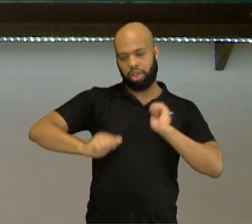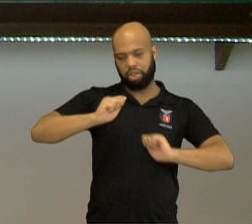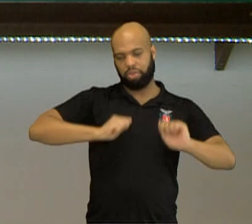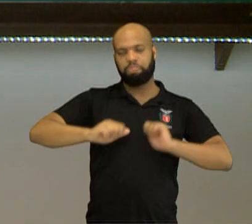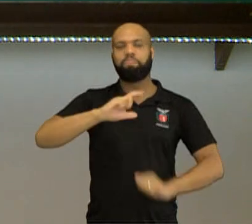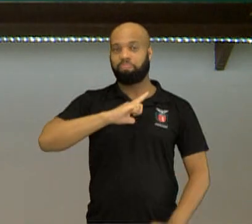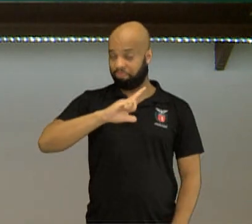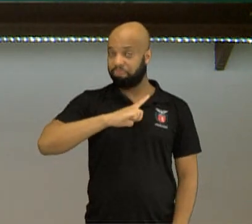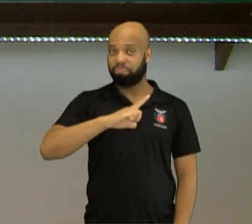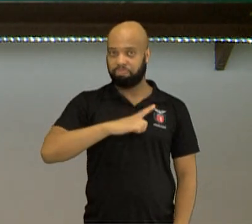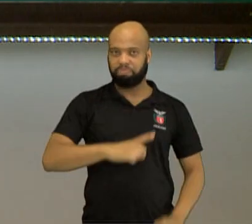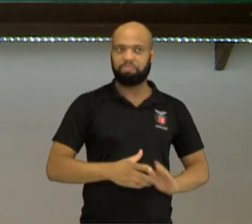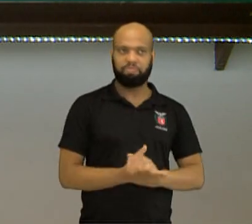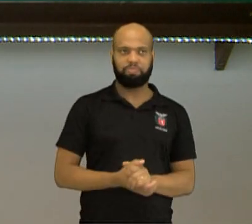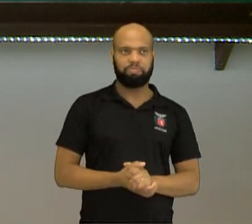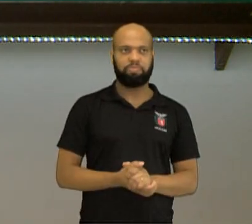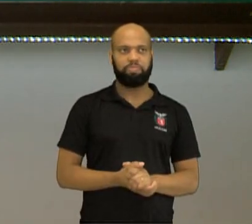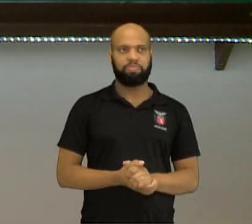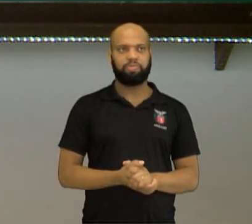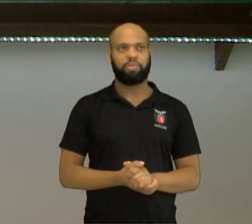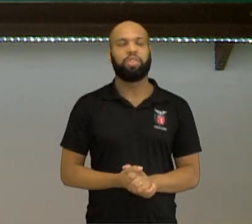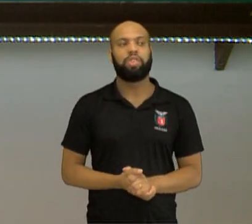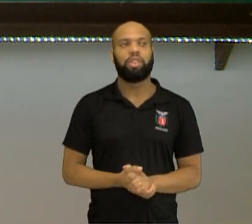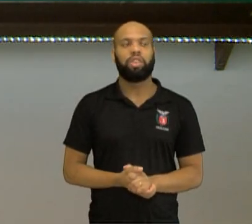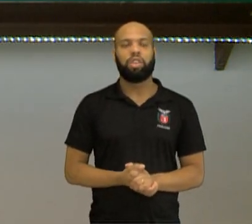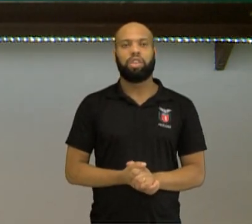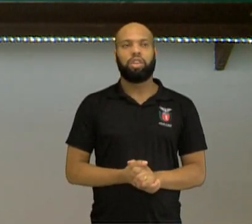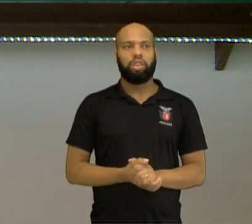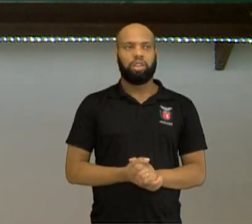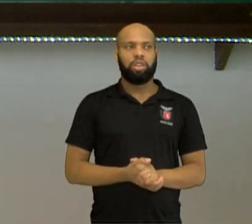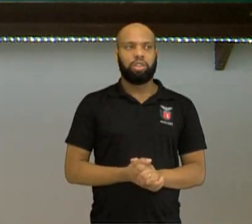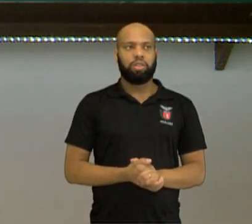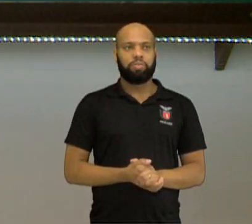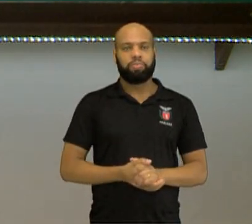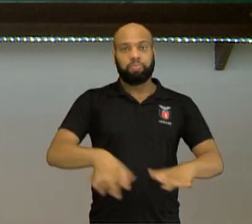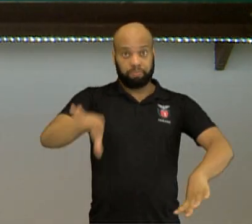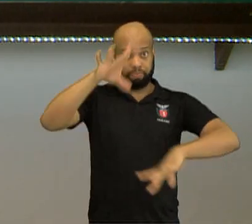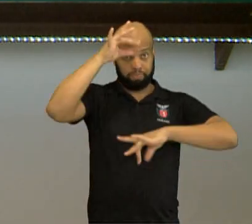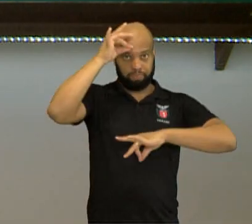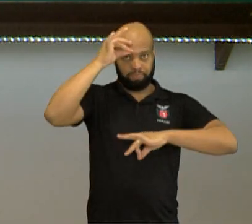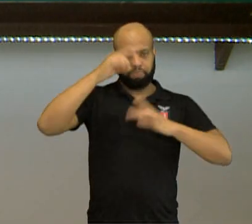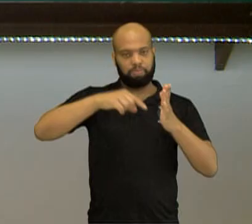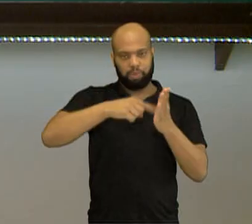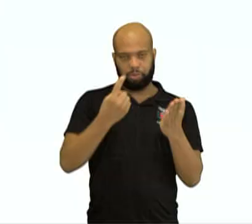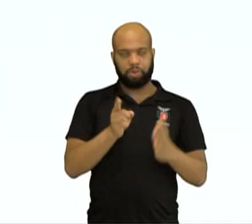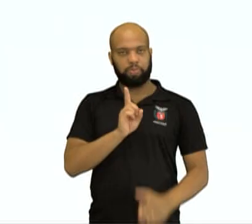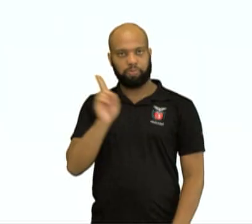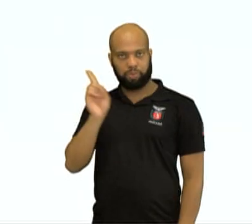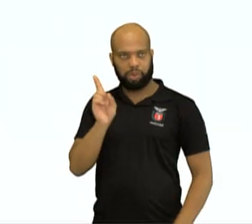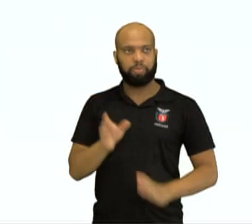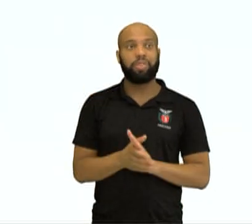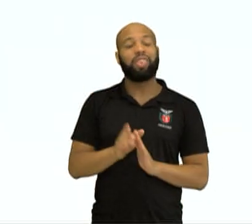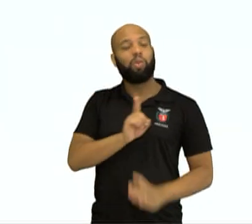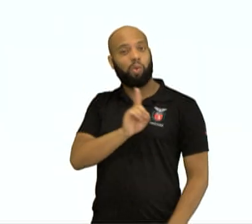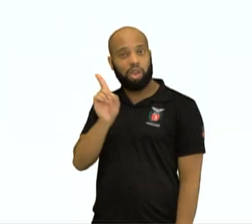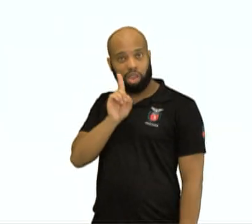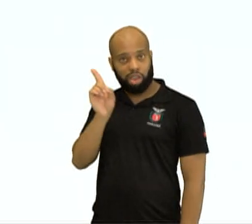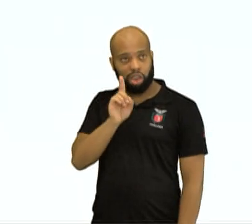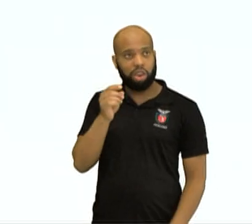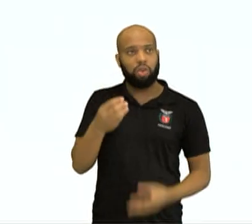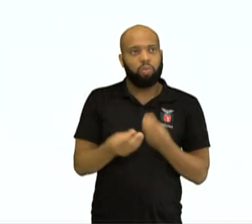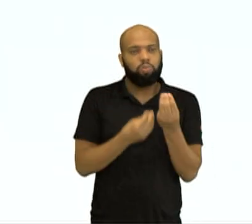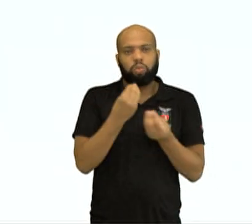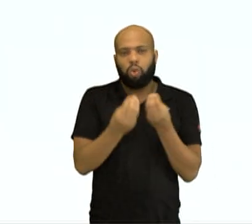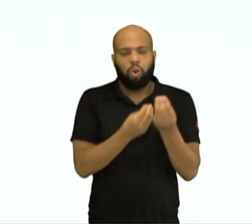do ator, tá? E assume, quer dizer, a personagem. Então, Téspes, como é que